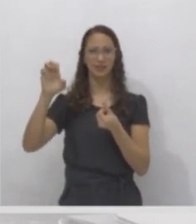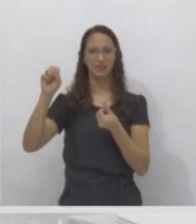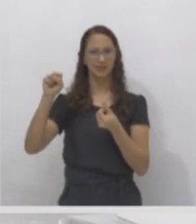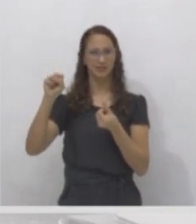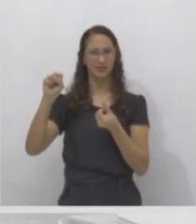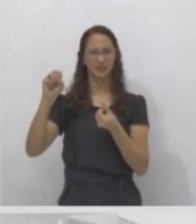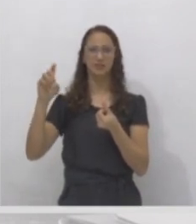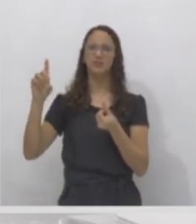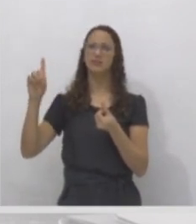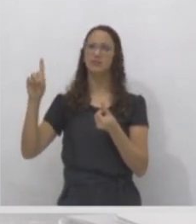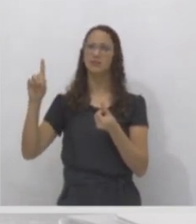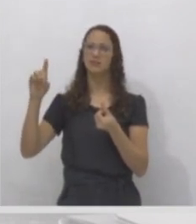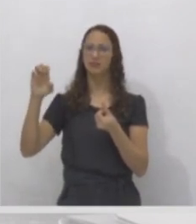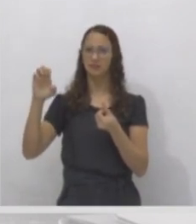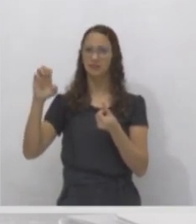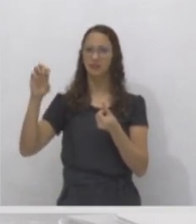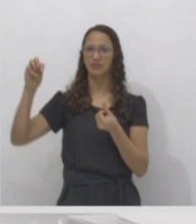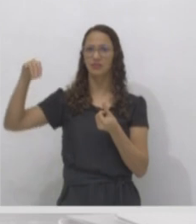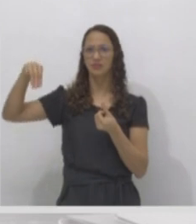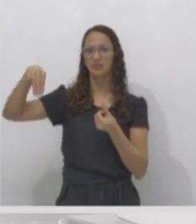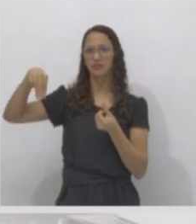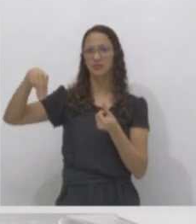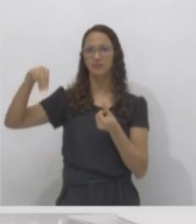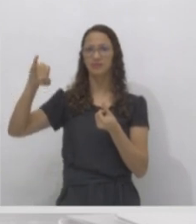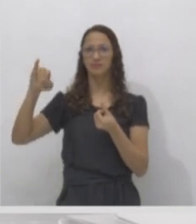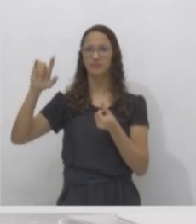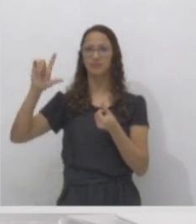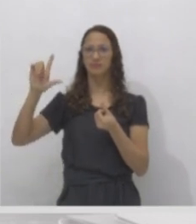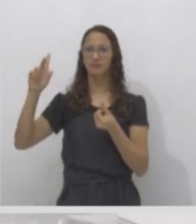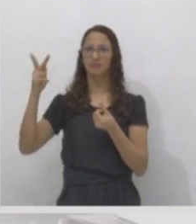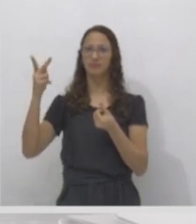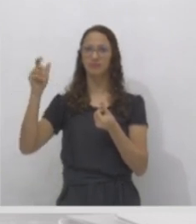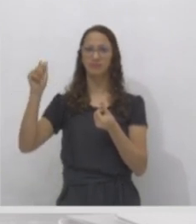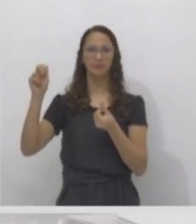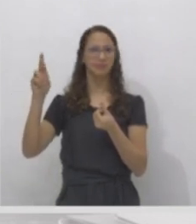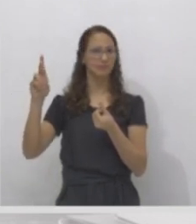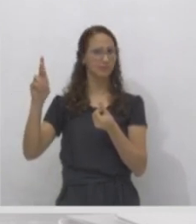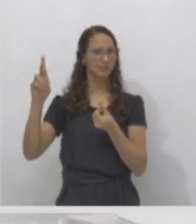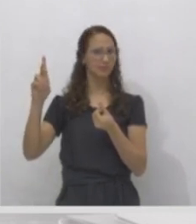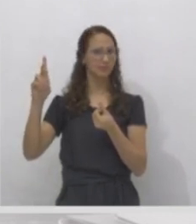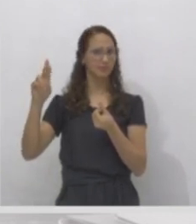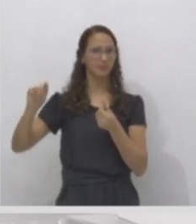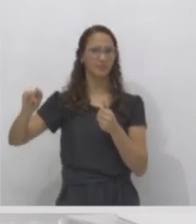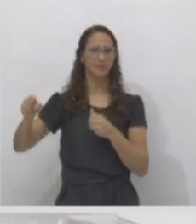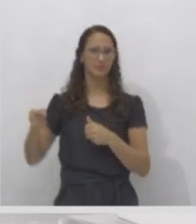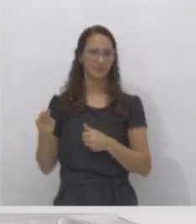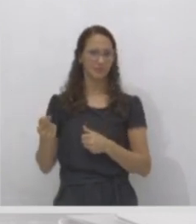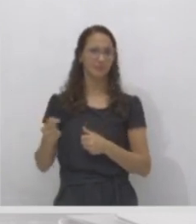unidades de